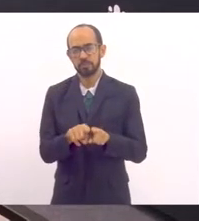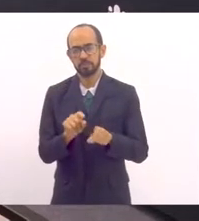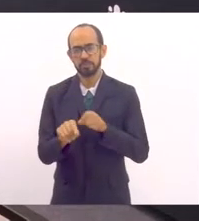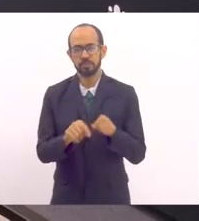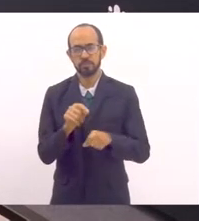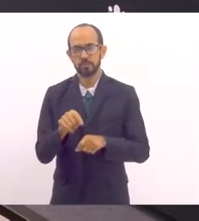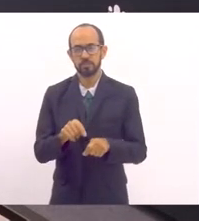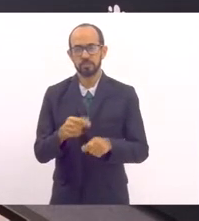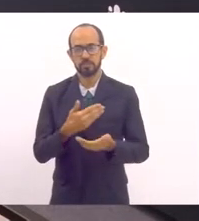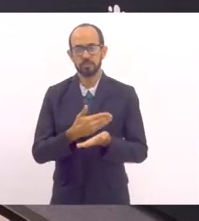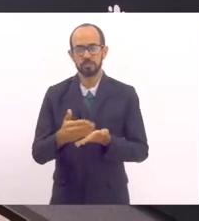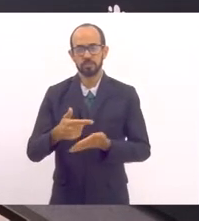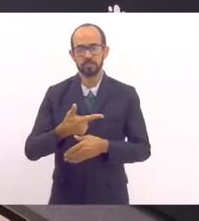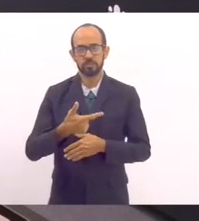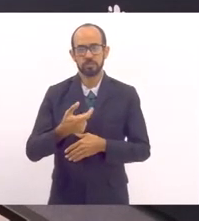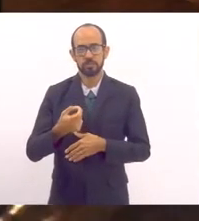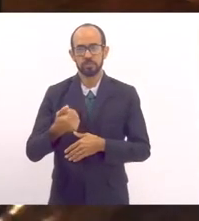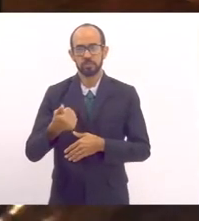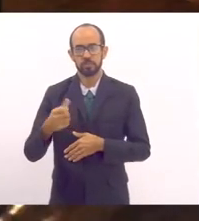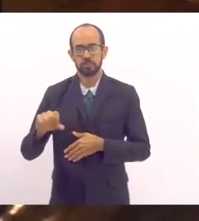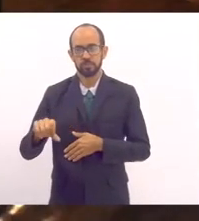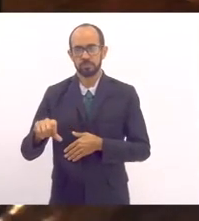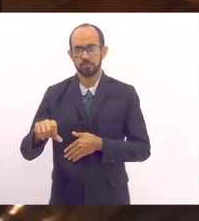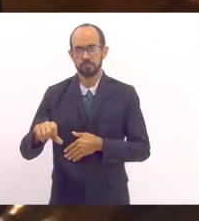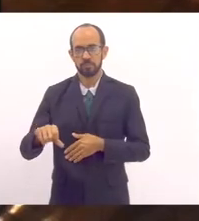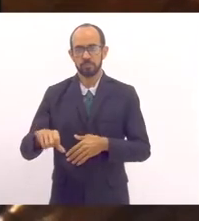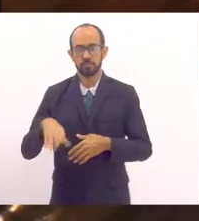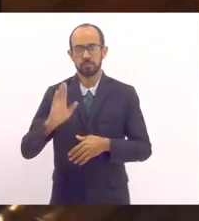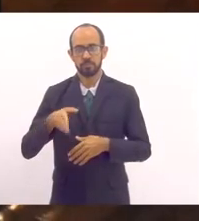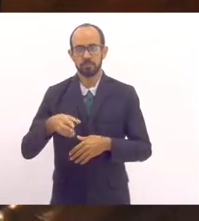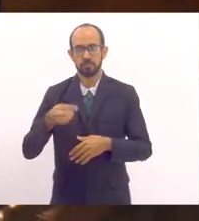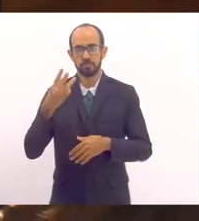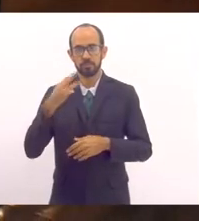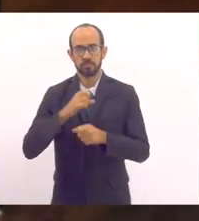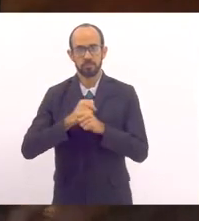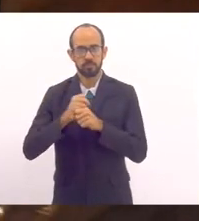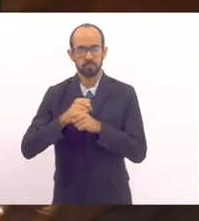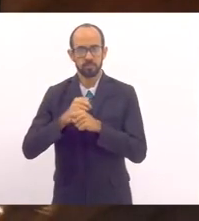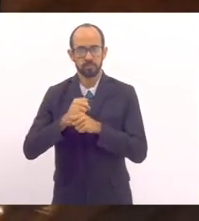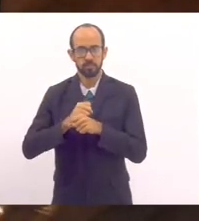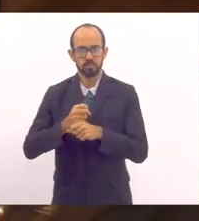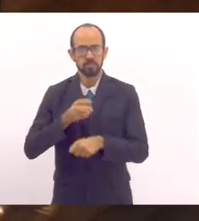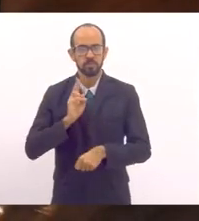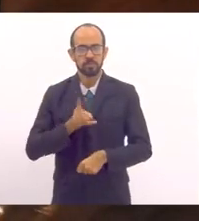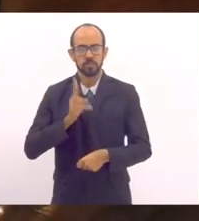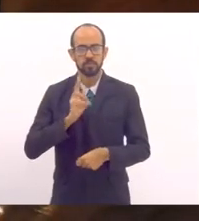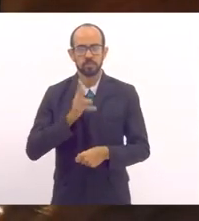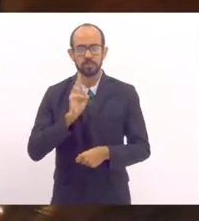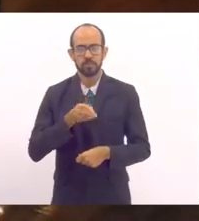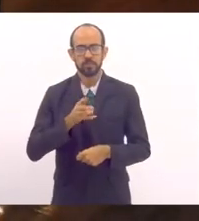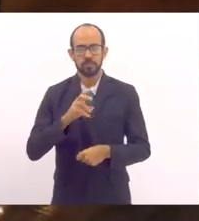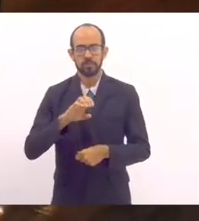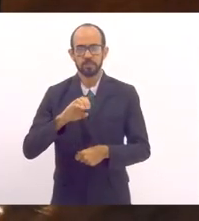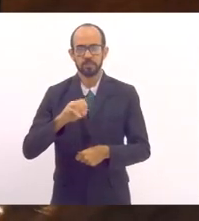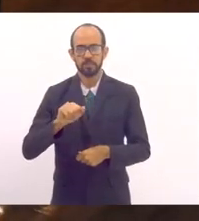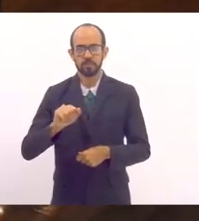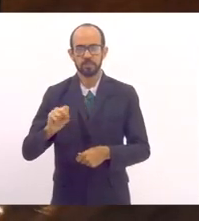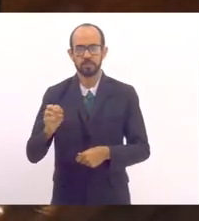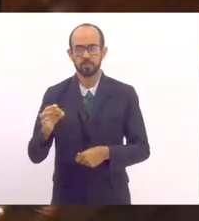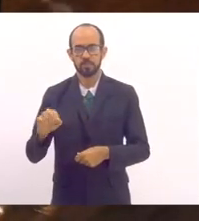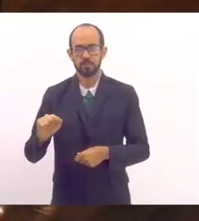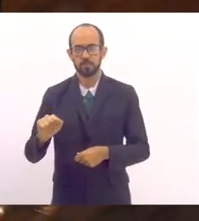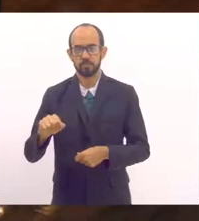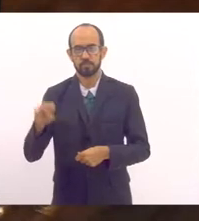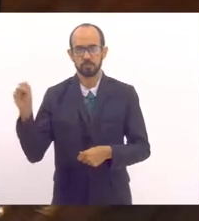desde 2019 para 2022, são 3 anos. A gente está caminhando na Costa do Sol para ter o apoio financeiro dos